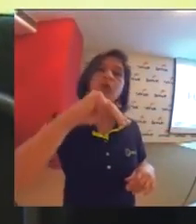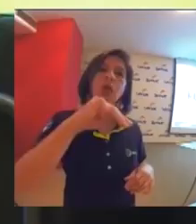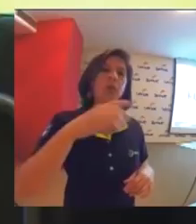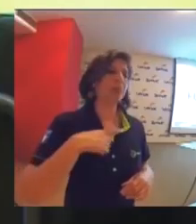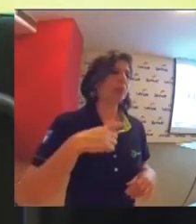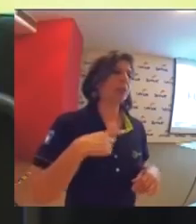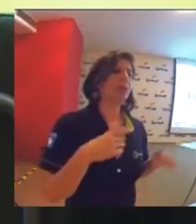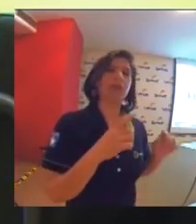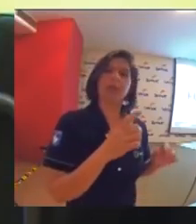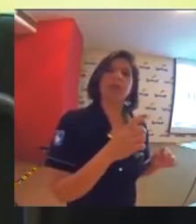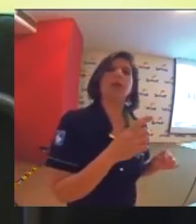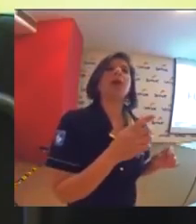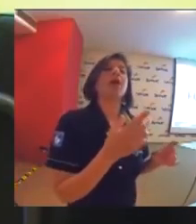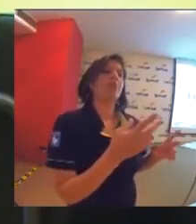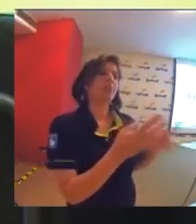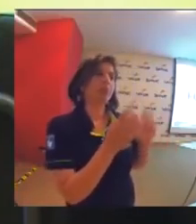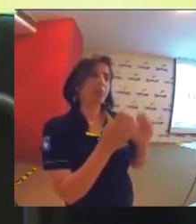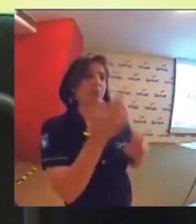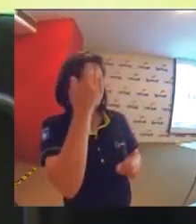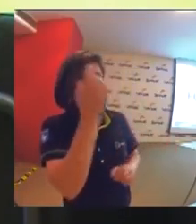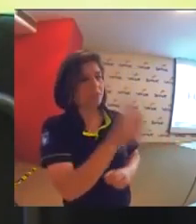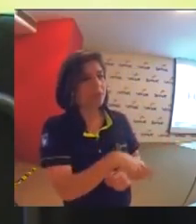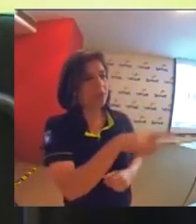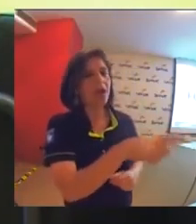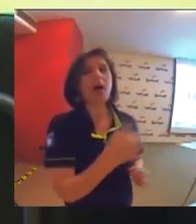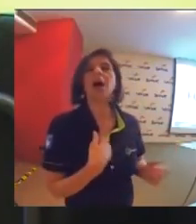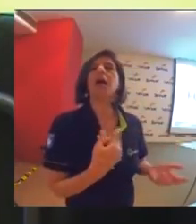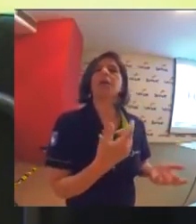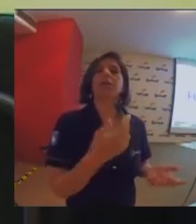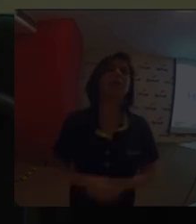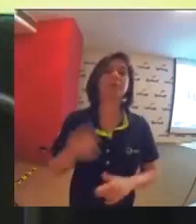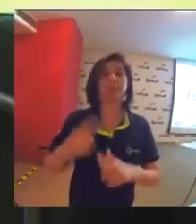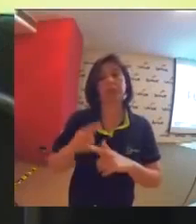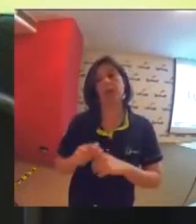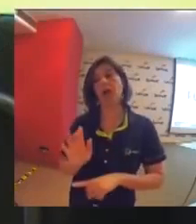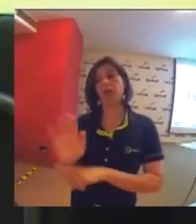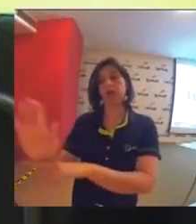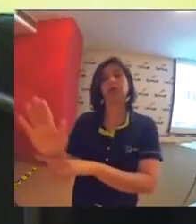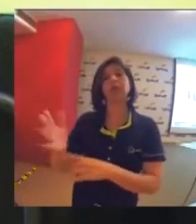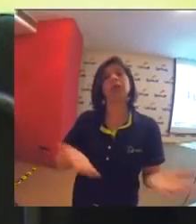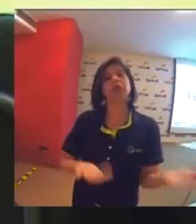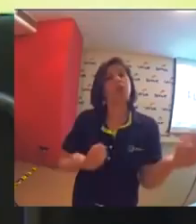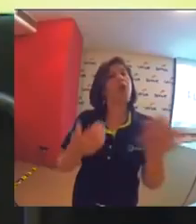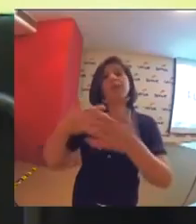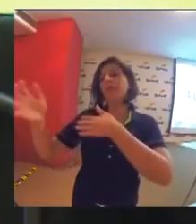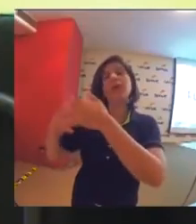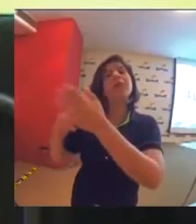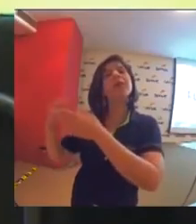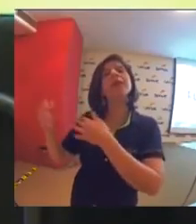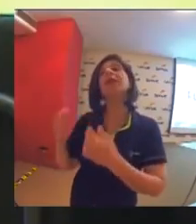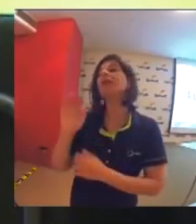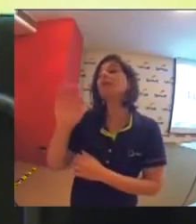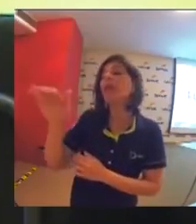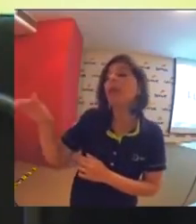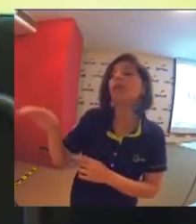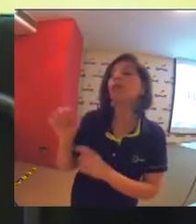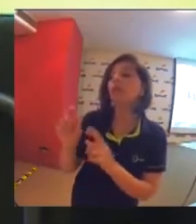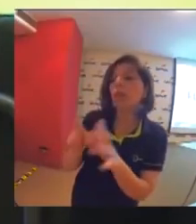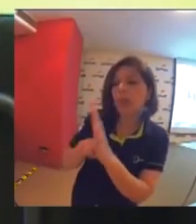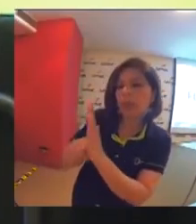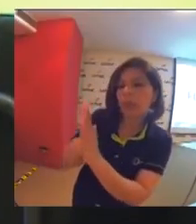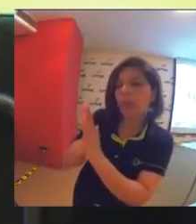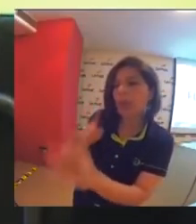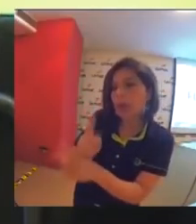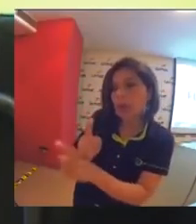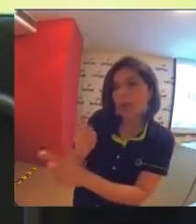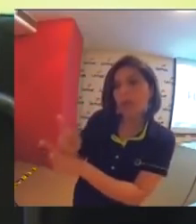isso acontece muito cedo, se o educador estiver atento. Chegou-nos um jovem, há 30